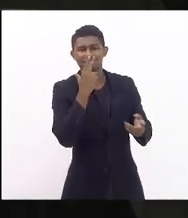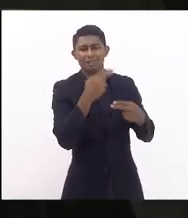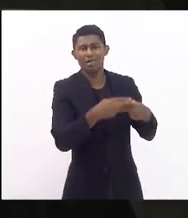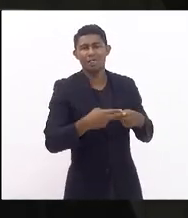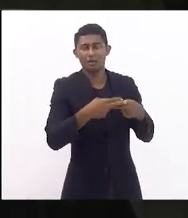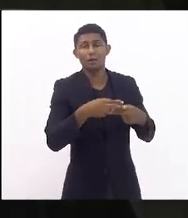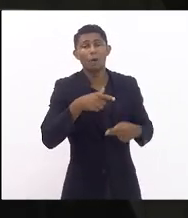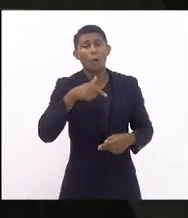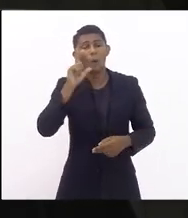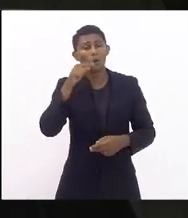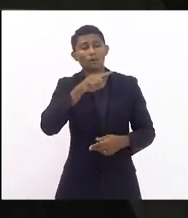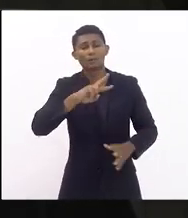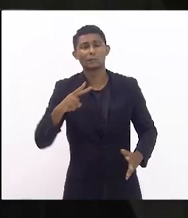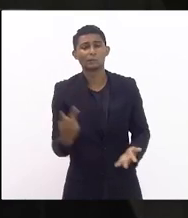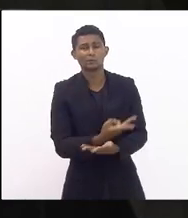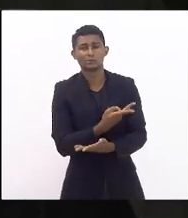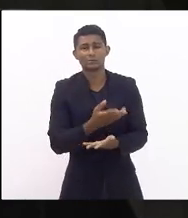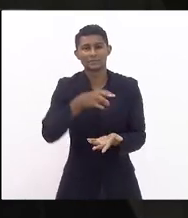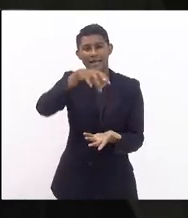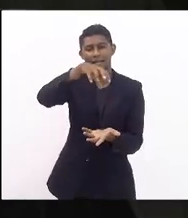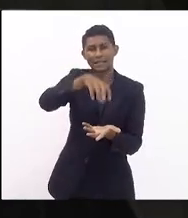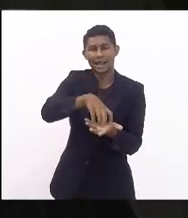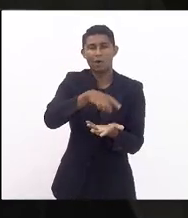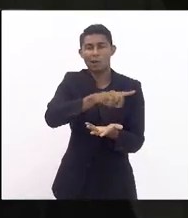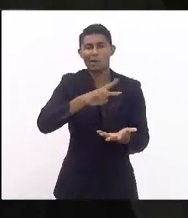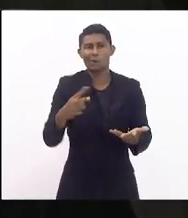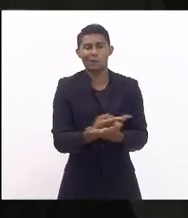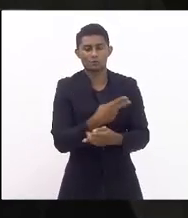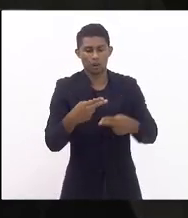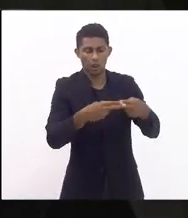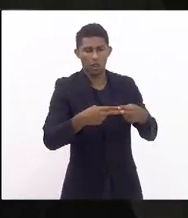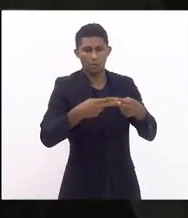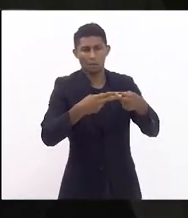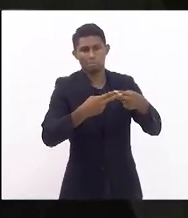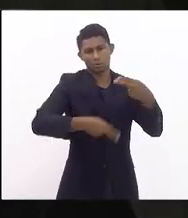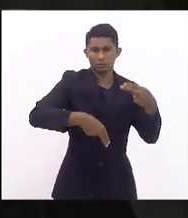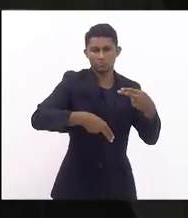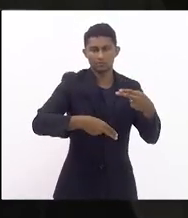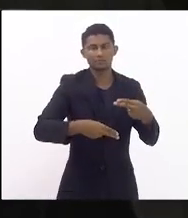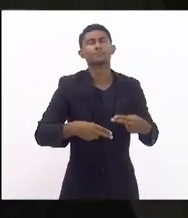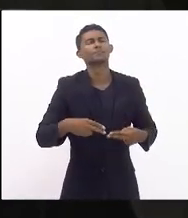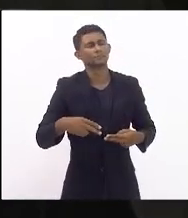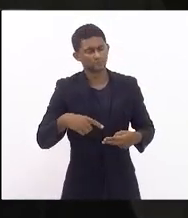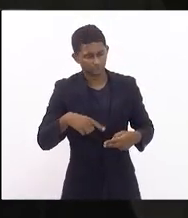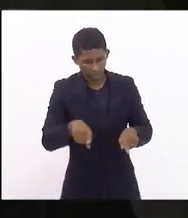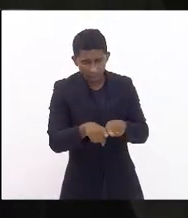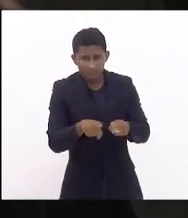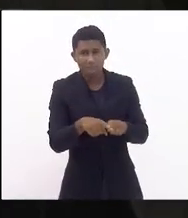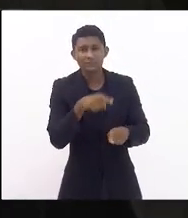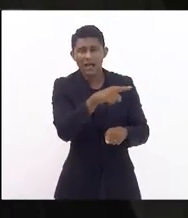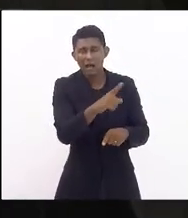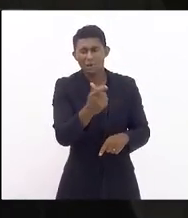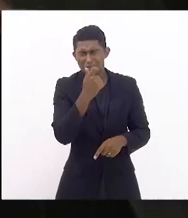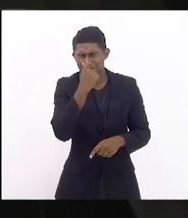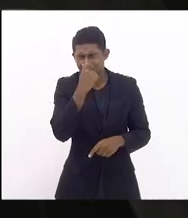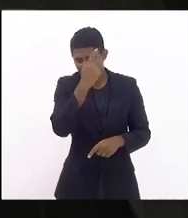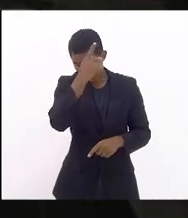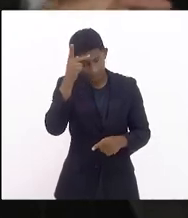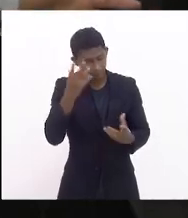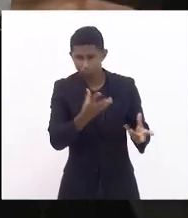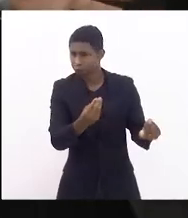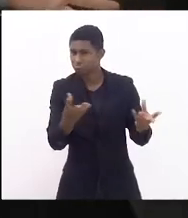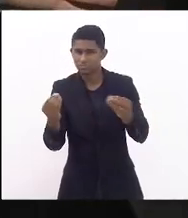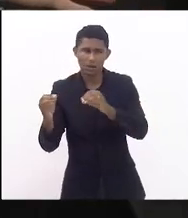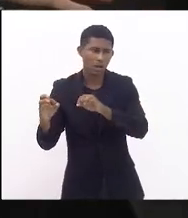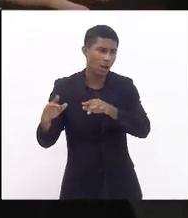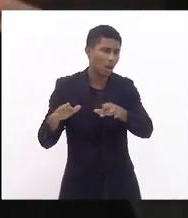um descarrilamento na central. Toda hora tem problemas de superlotação, das condições das